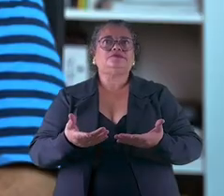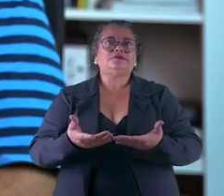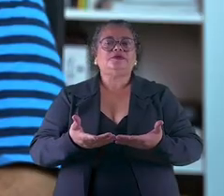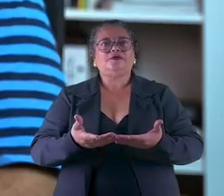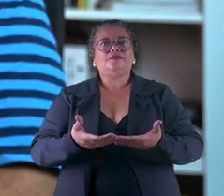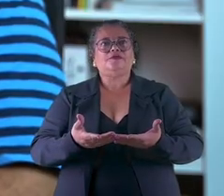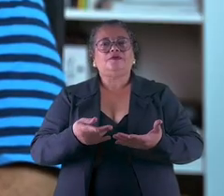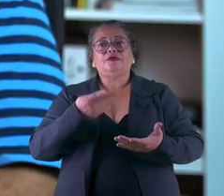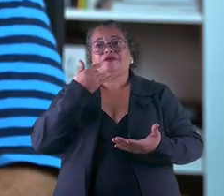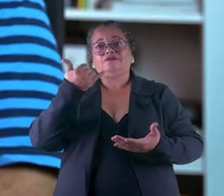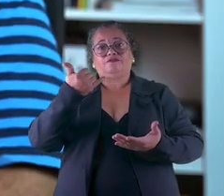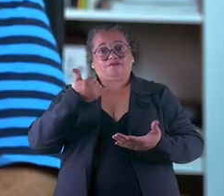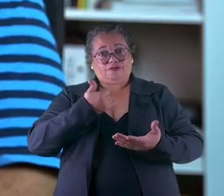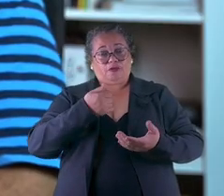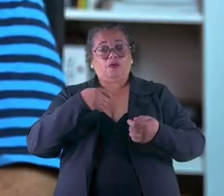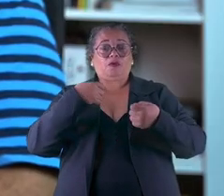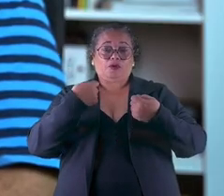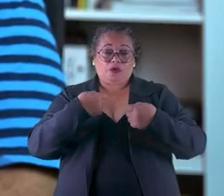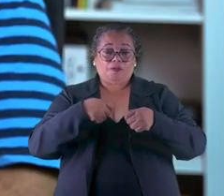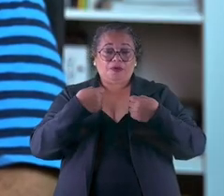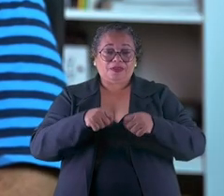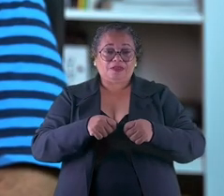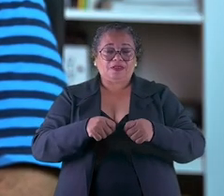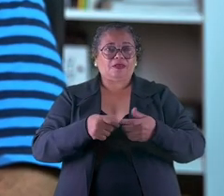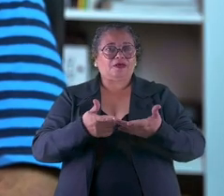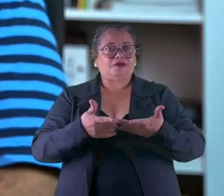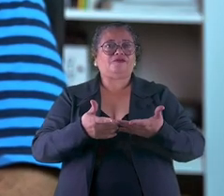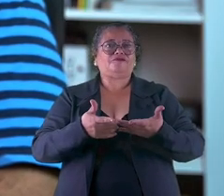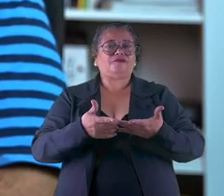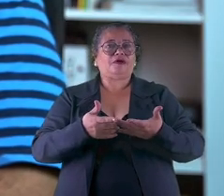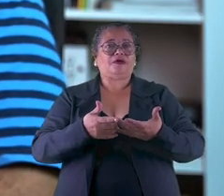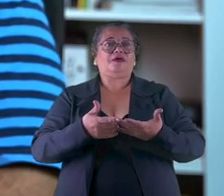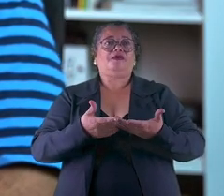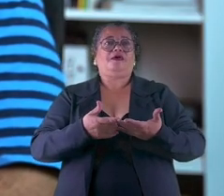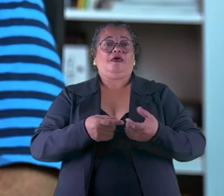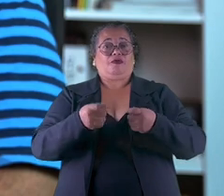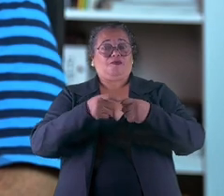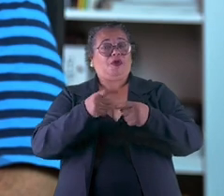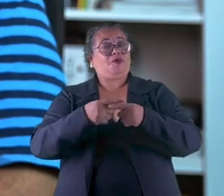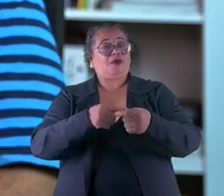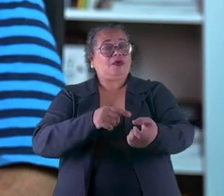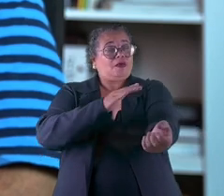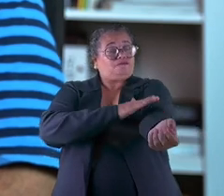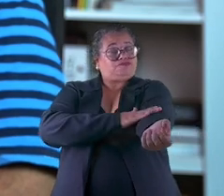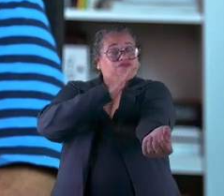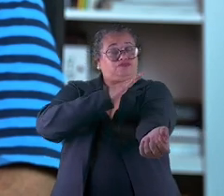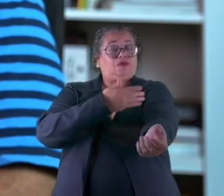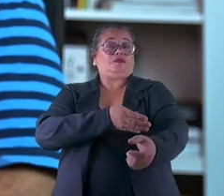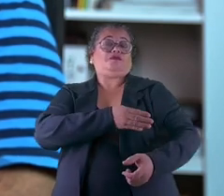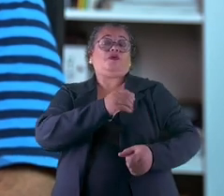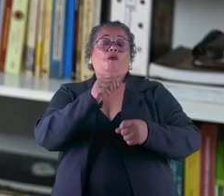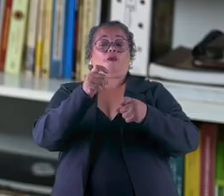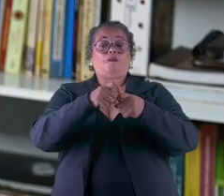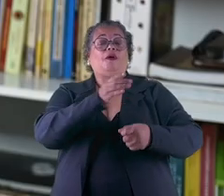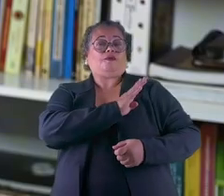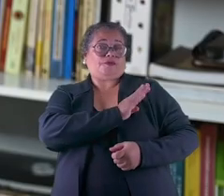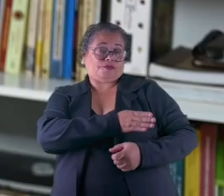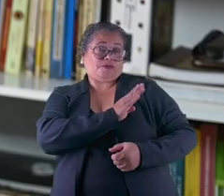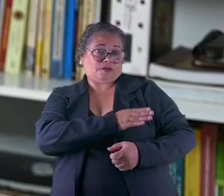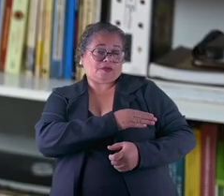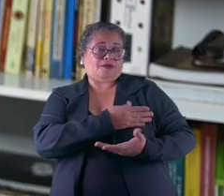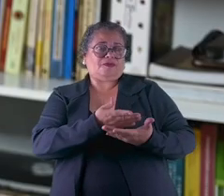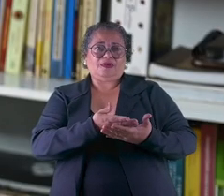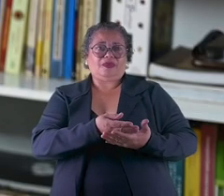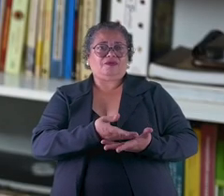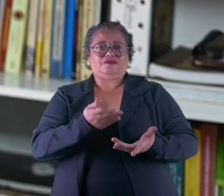Daí ele disse que eu poderia estar com problema de pressão, essas coisas, que eu deveria procurar um